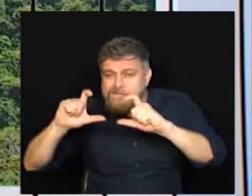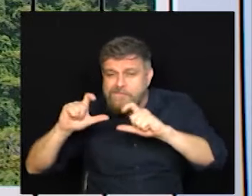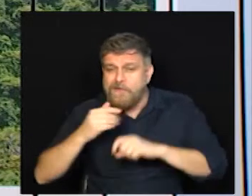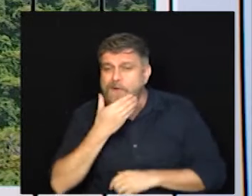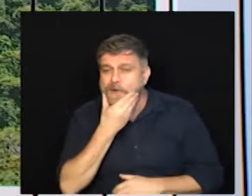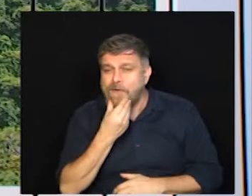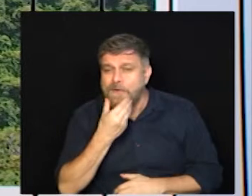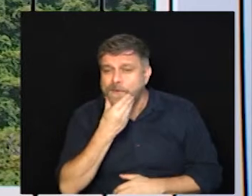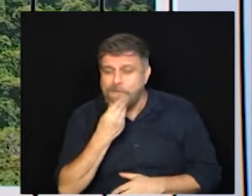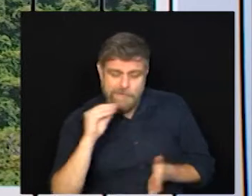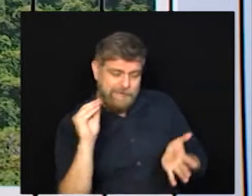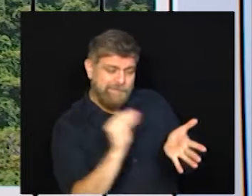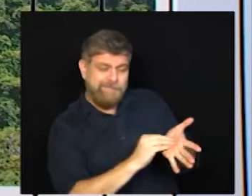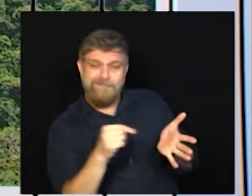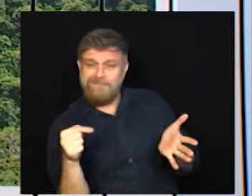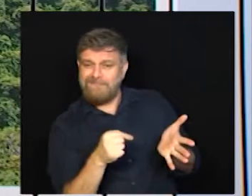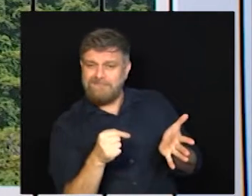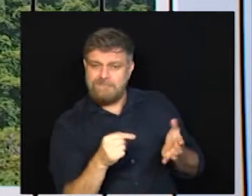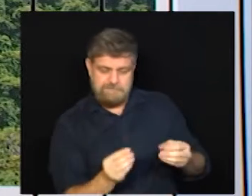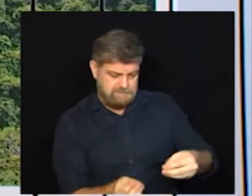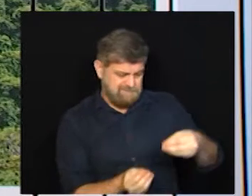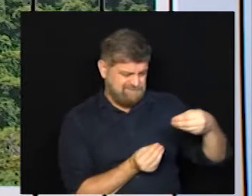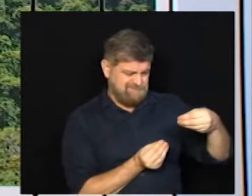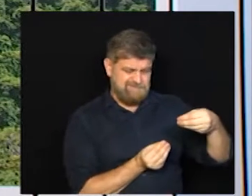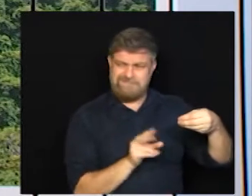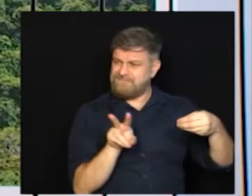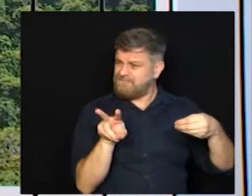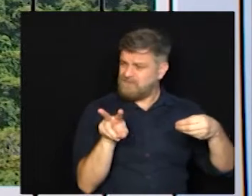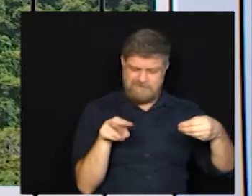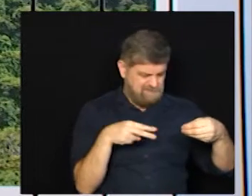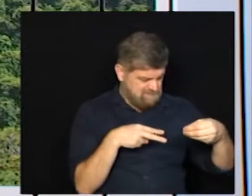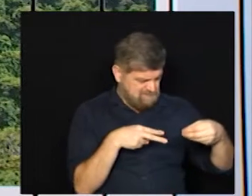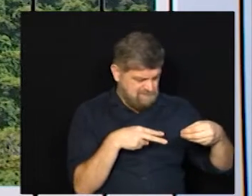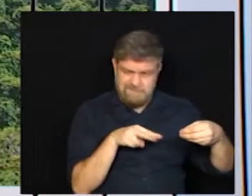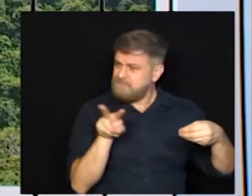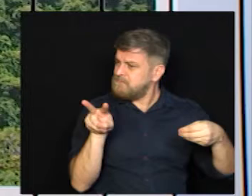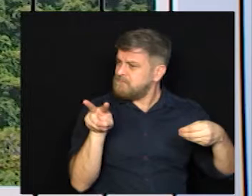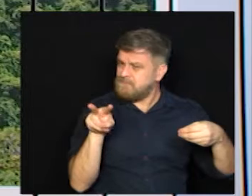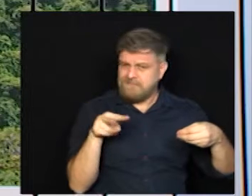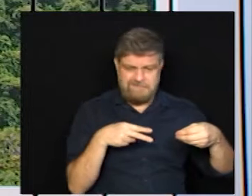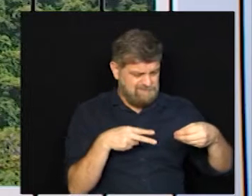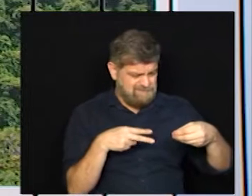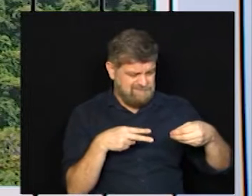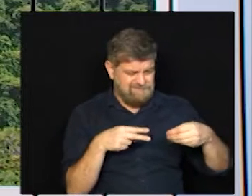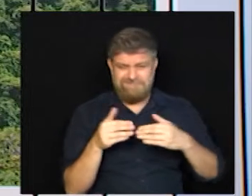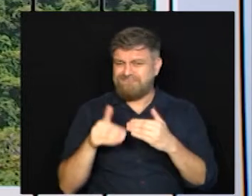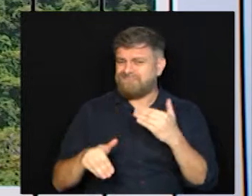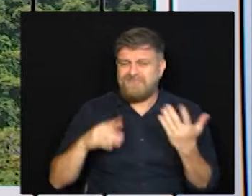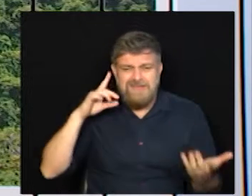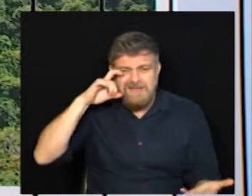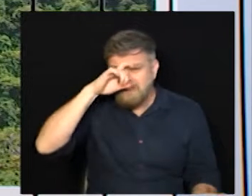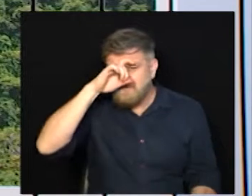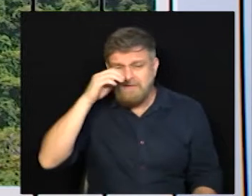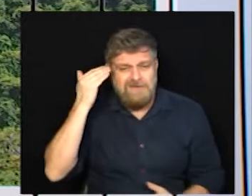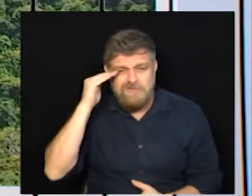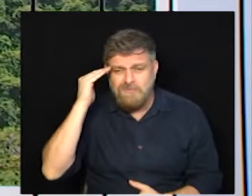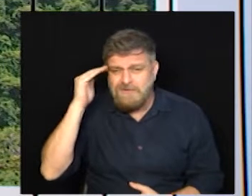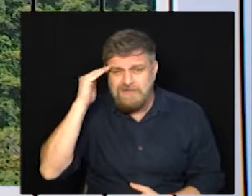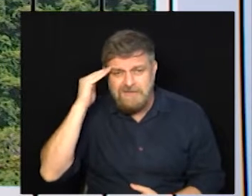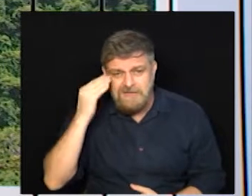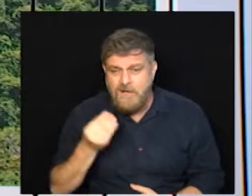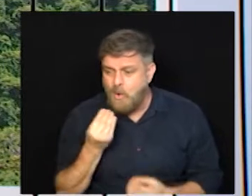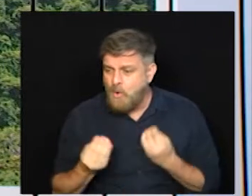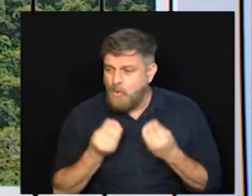nome de outra designação. Então as pessoas, elas se sentem, têm dificuldade muitas vezes de chegar até o posto